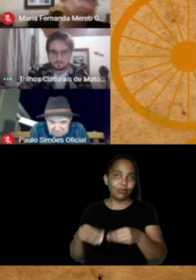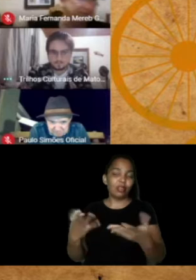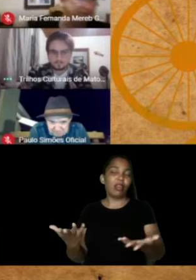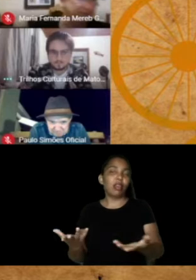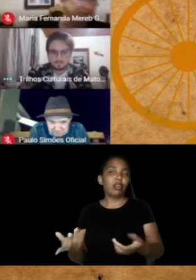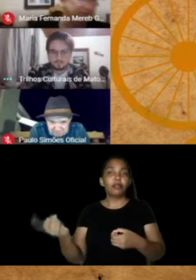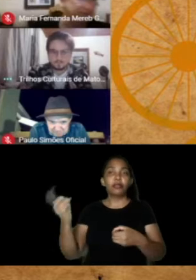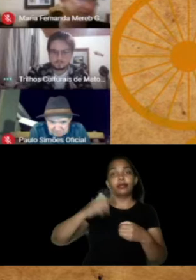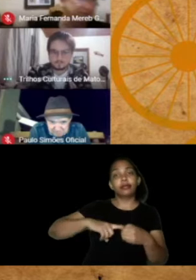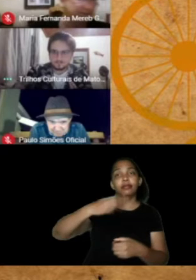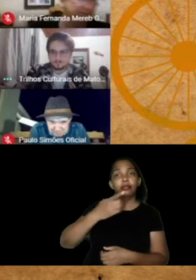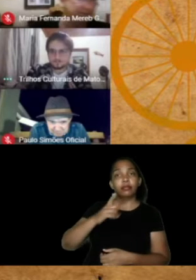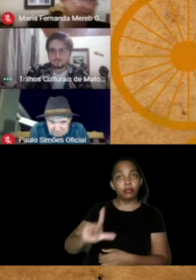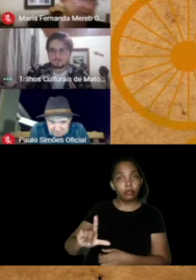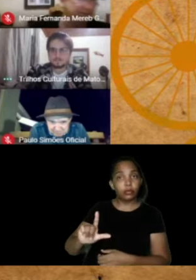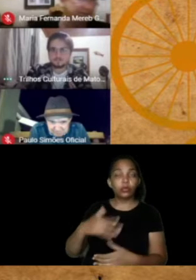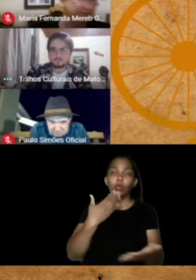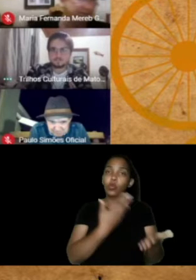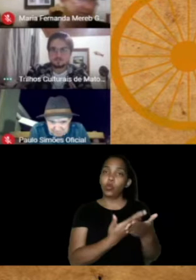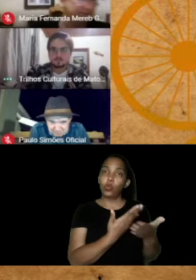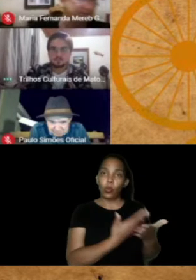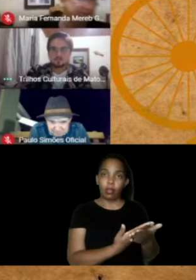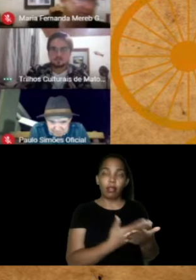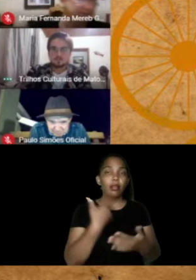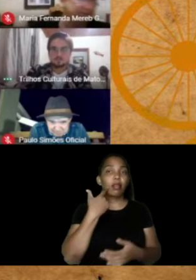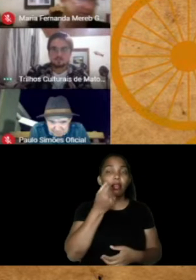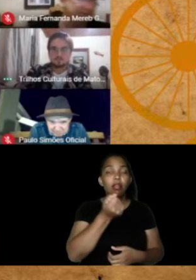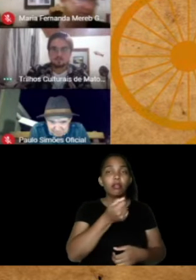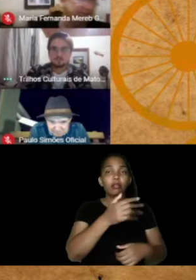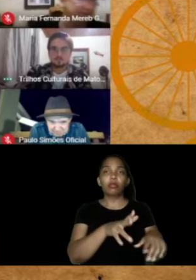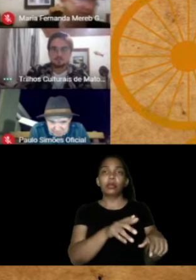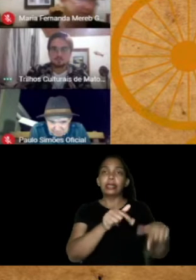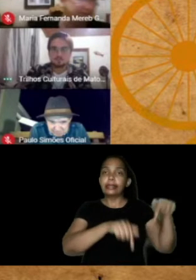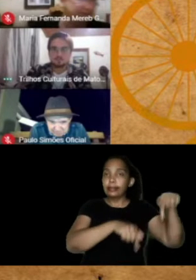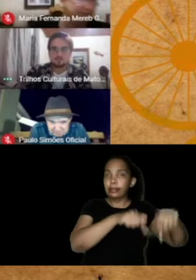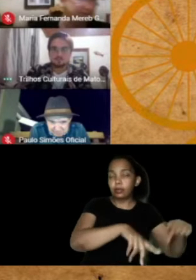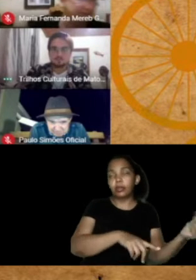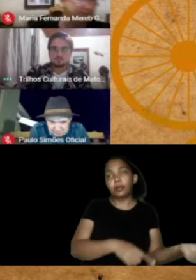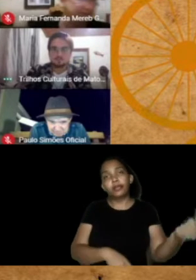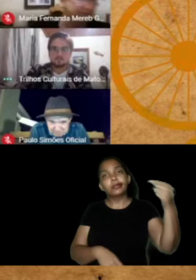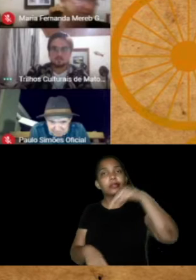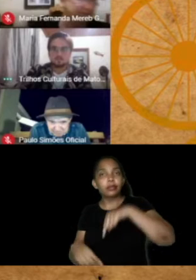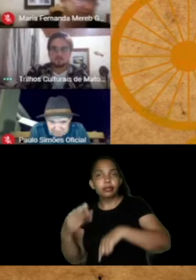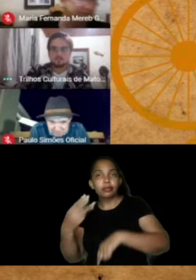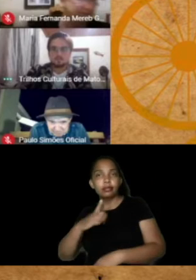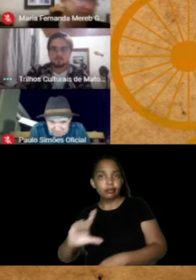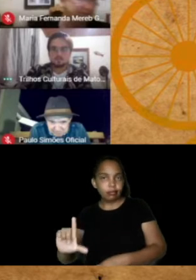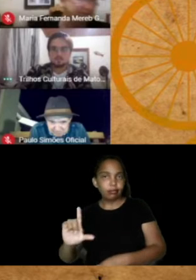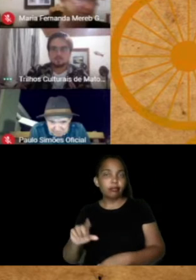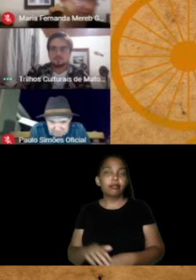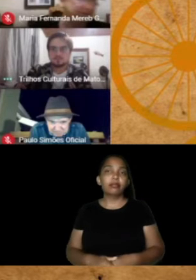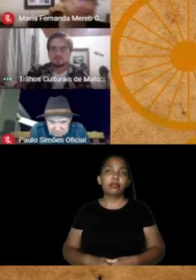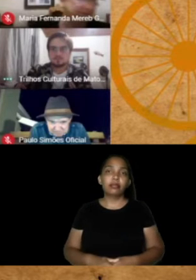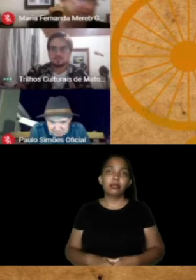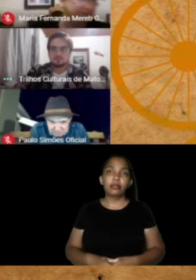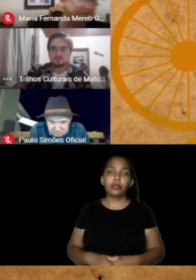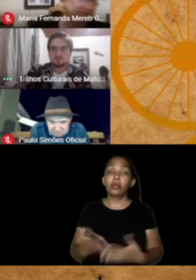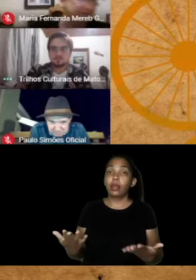em Araçatuba e depois vim fazer faculdade em Três Lagoas, quando nós voltamos já. Né? Eu estava na